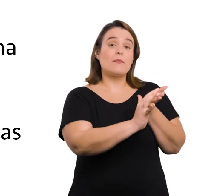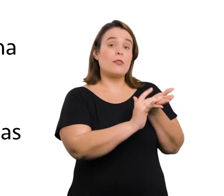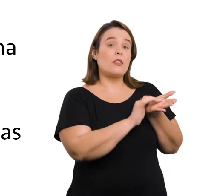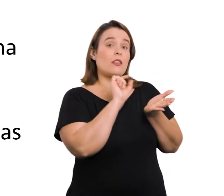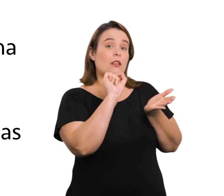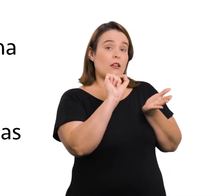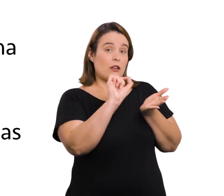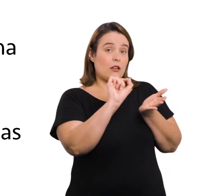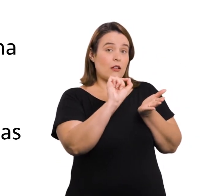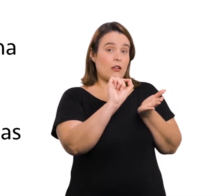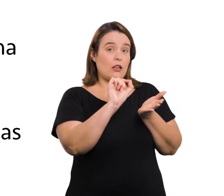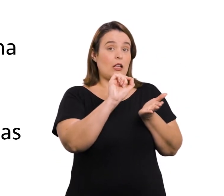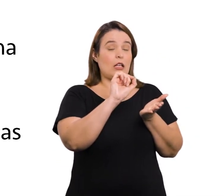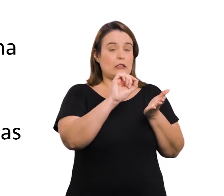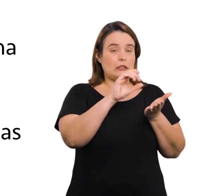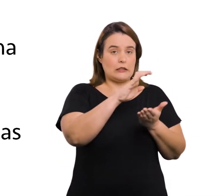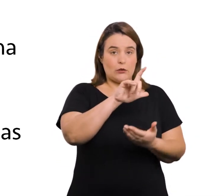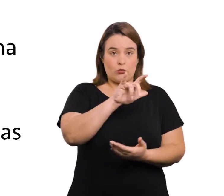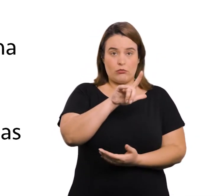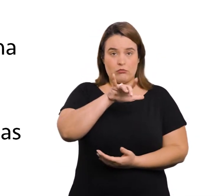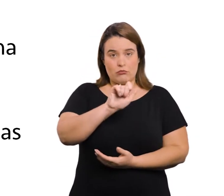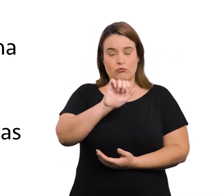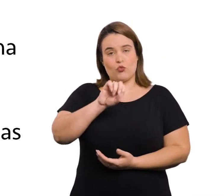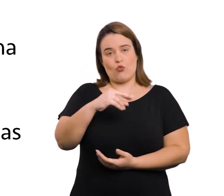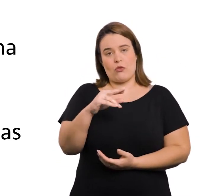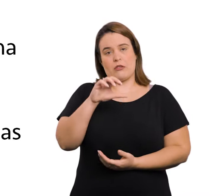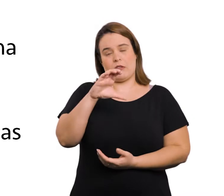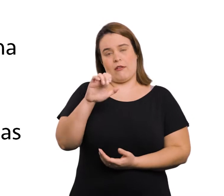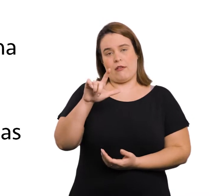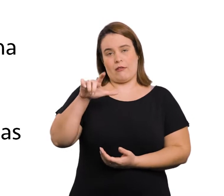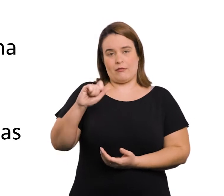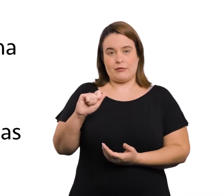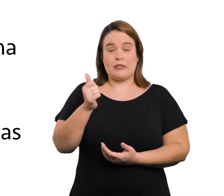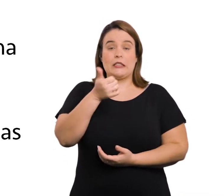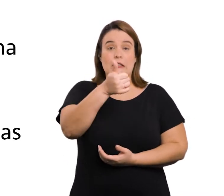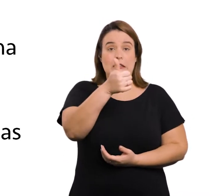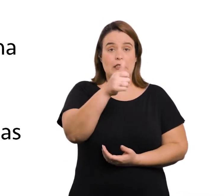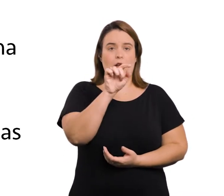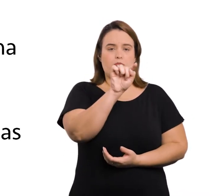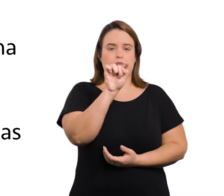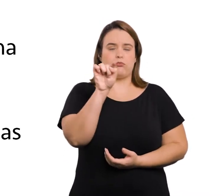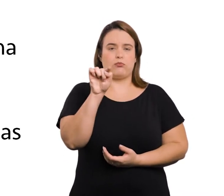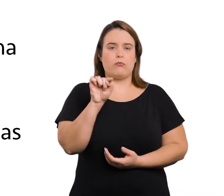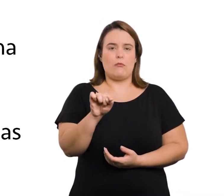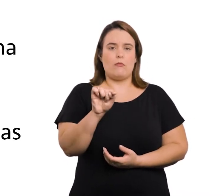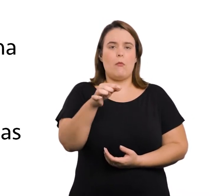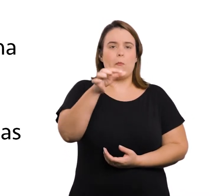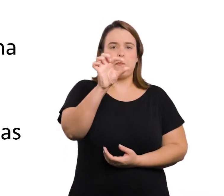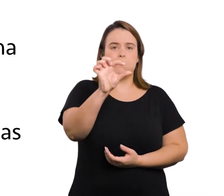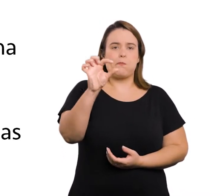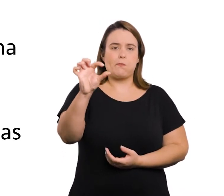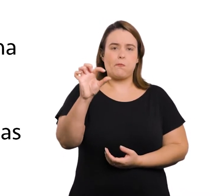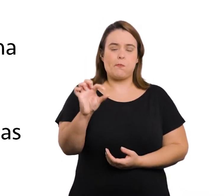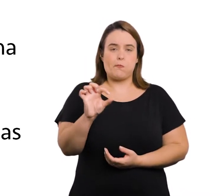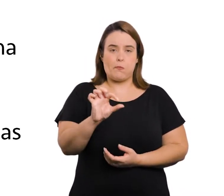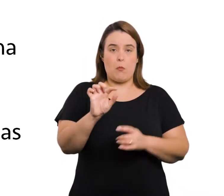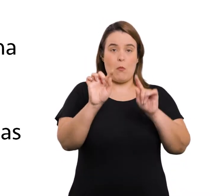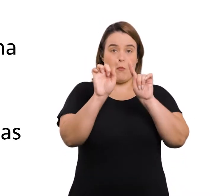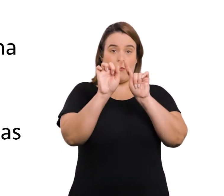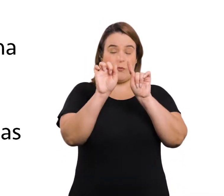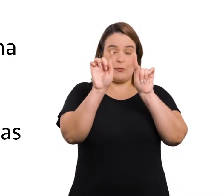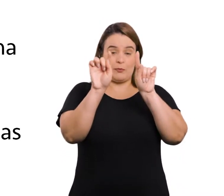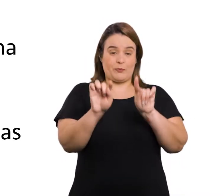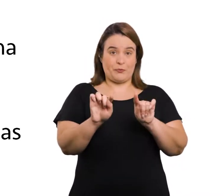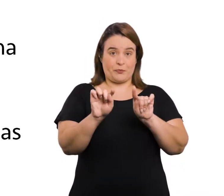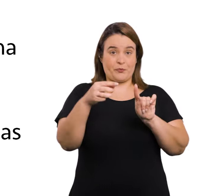escuro. A unidade fundamental do sistema Braille é a célula ou cela Braille, composta de 6 pontos em alto